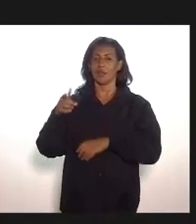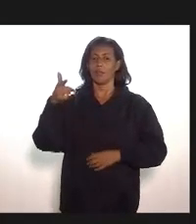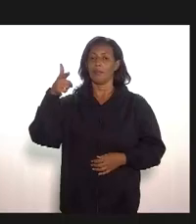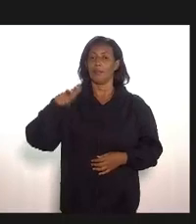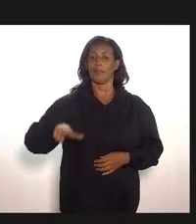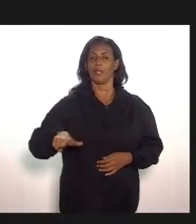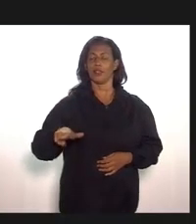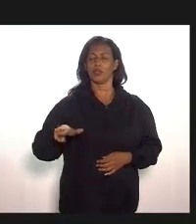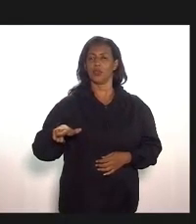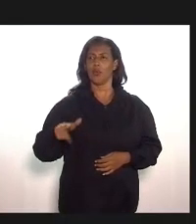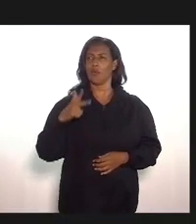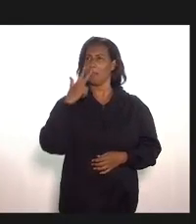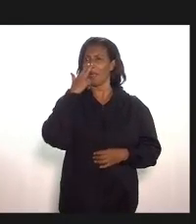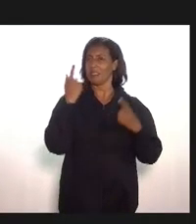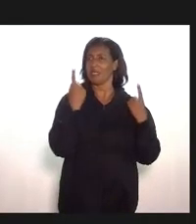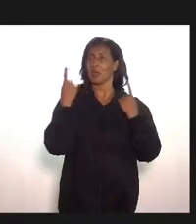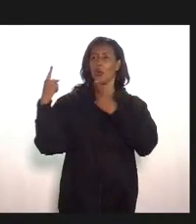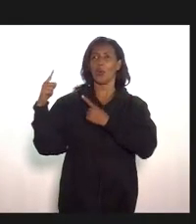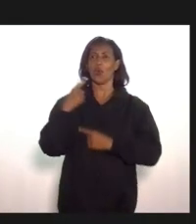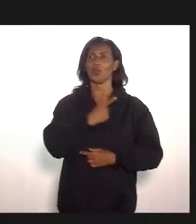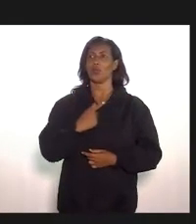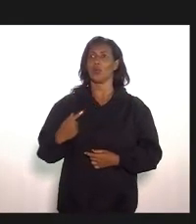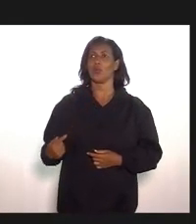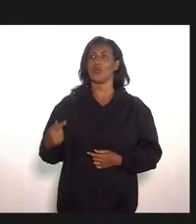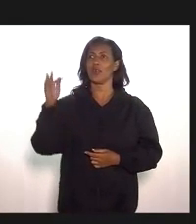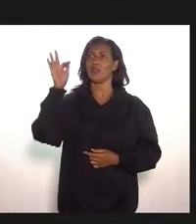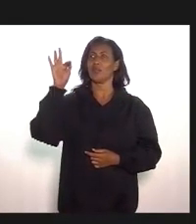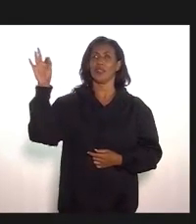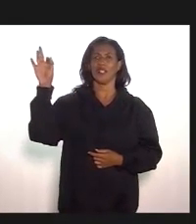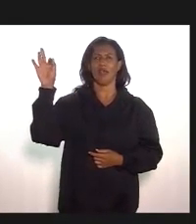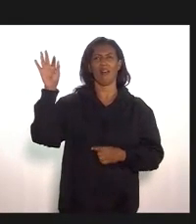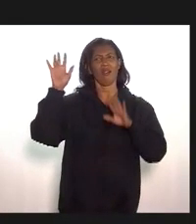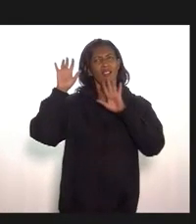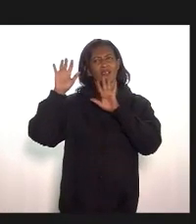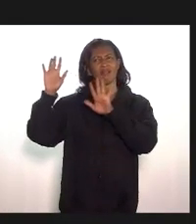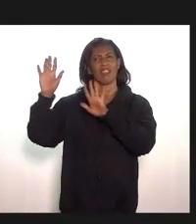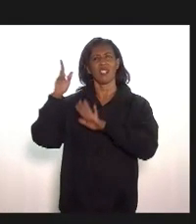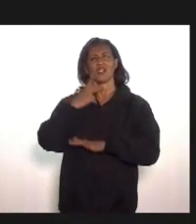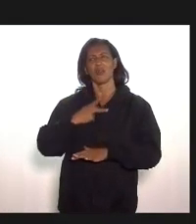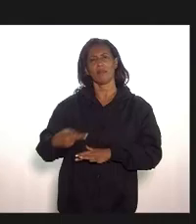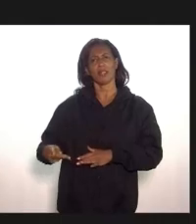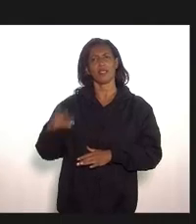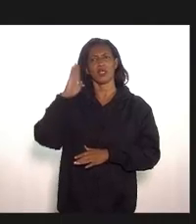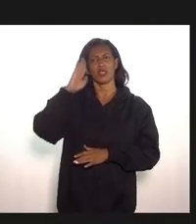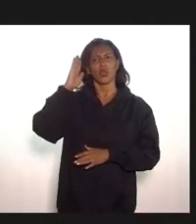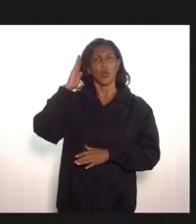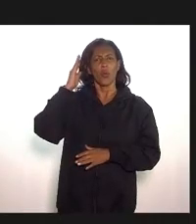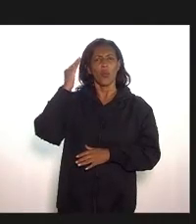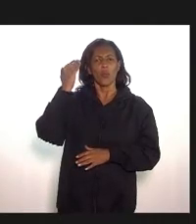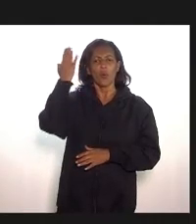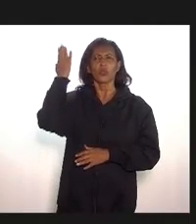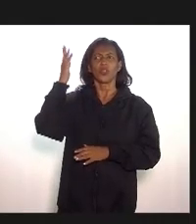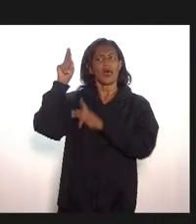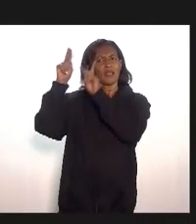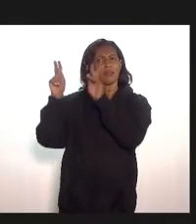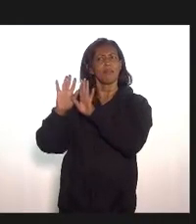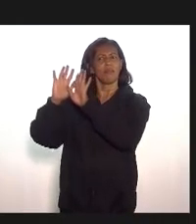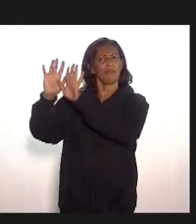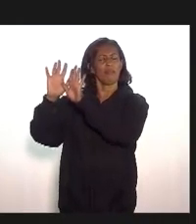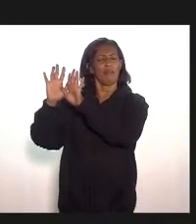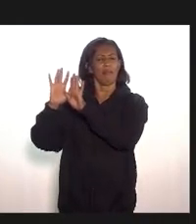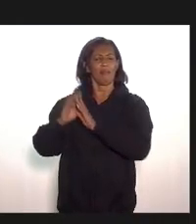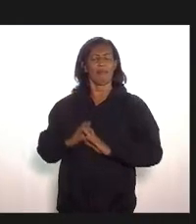governo federal. Pelo amor de Deus, deixem o presidente da República em paz. O governo do Estado tem sido o melhor governo no